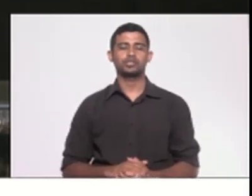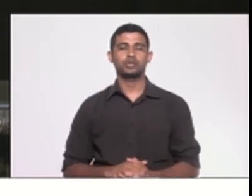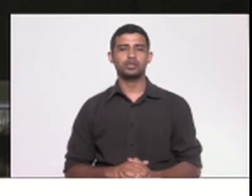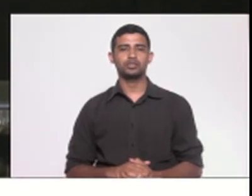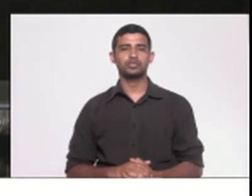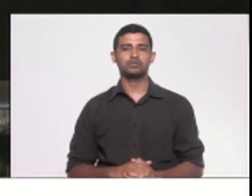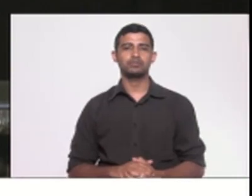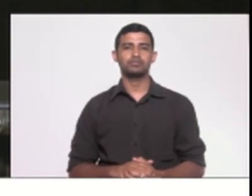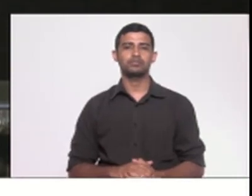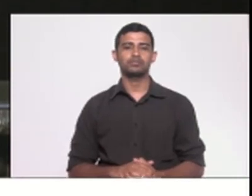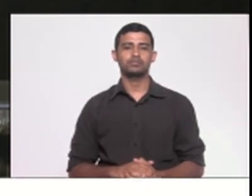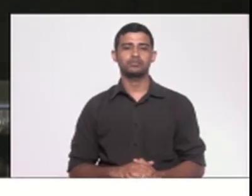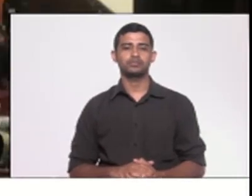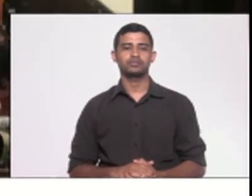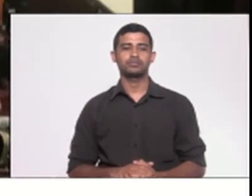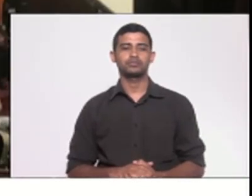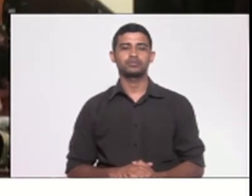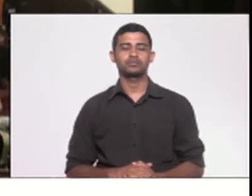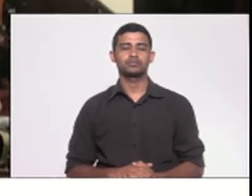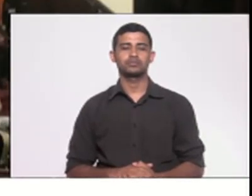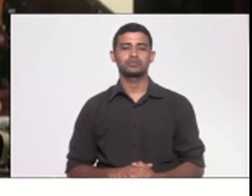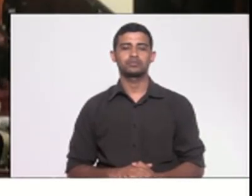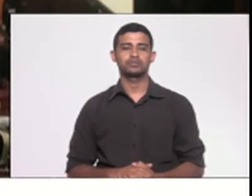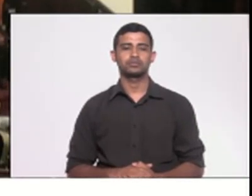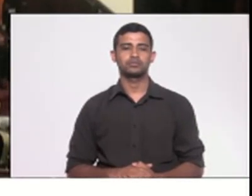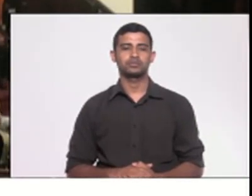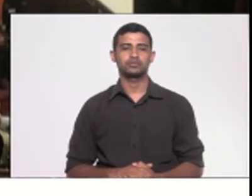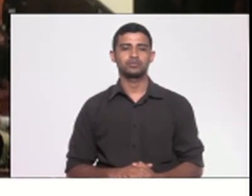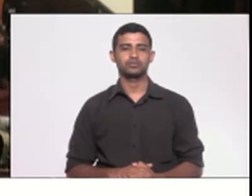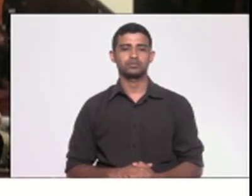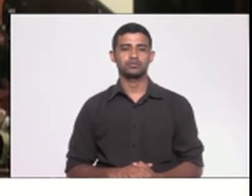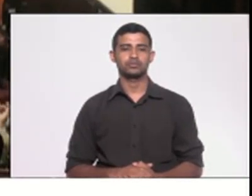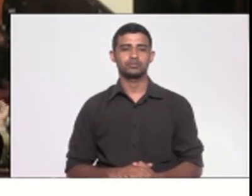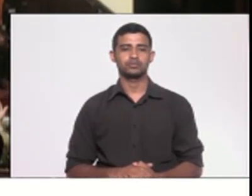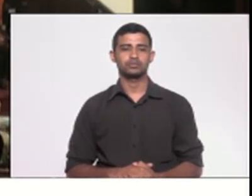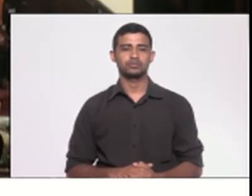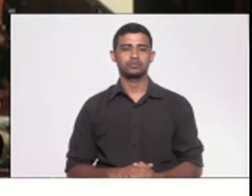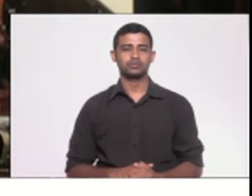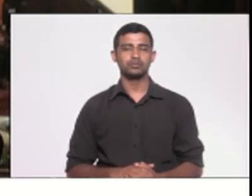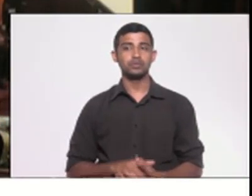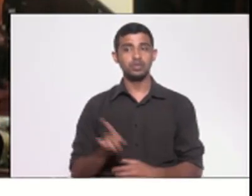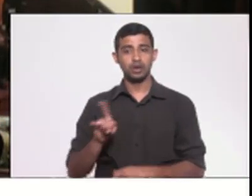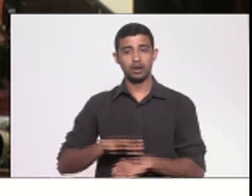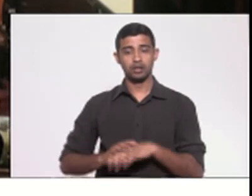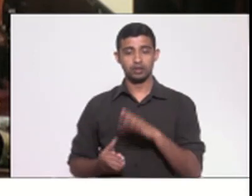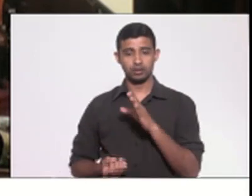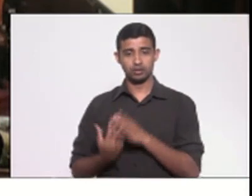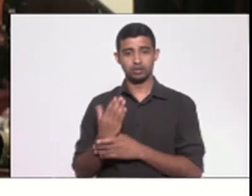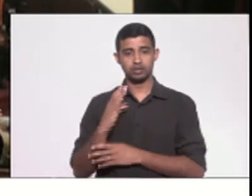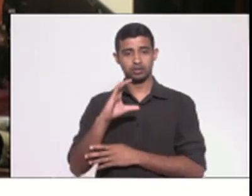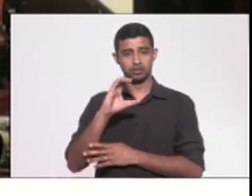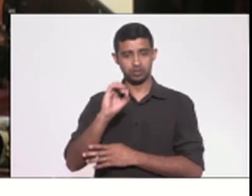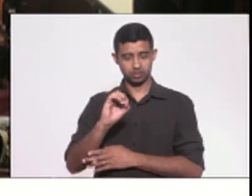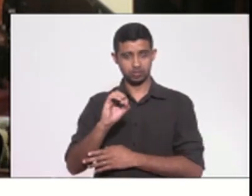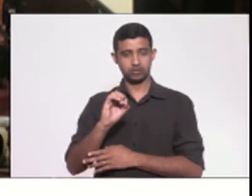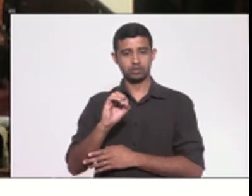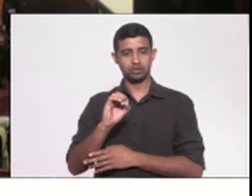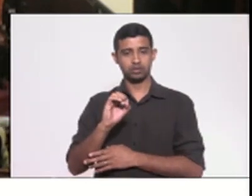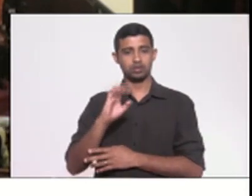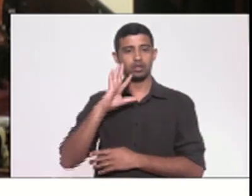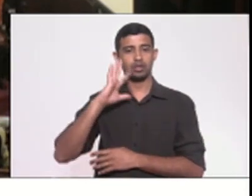eu achar aqui. Obrigado. Ele é fundador e CEO da BioSolvit